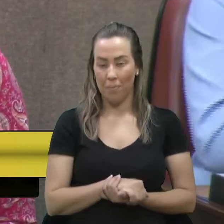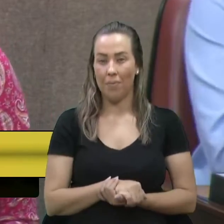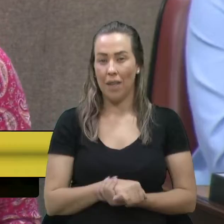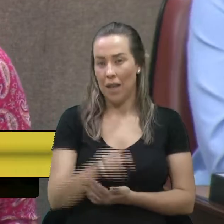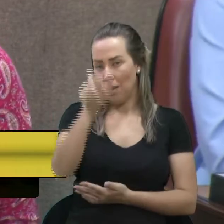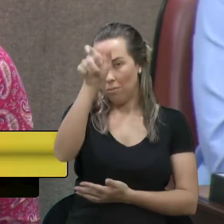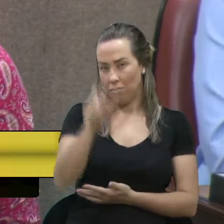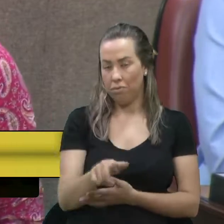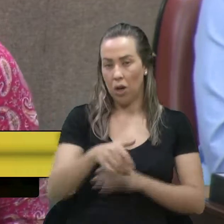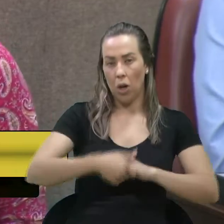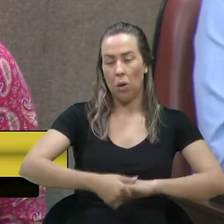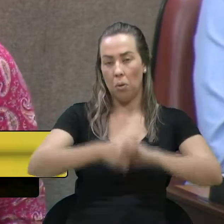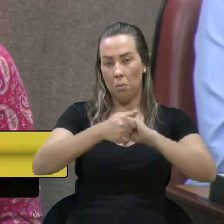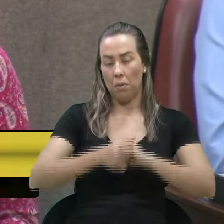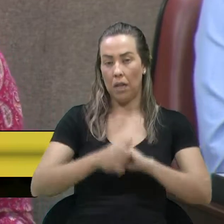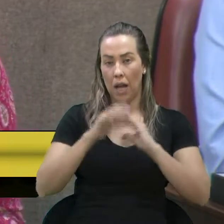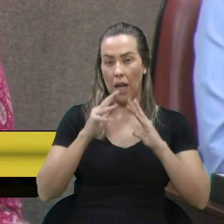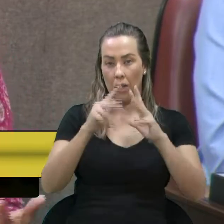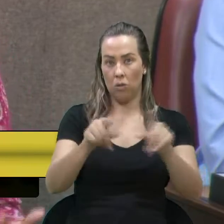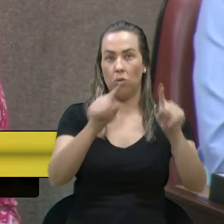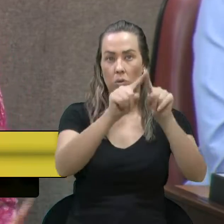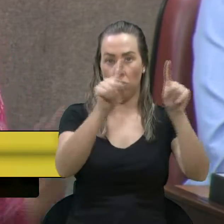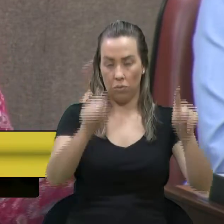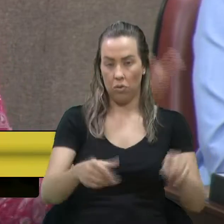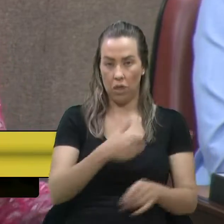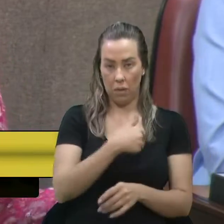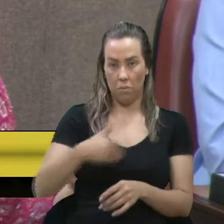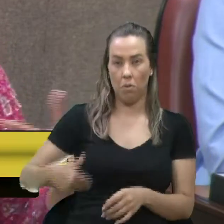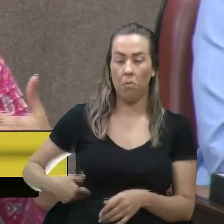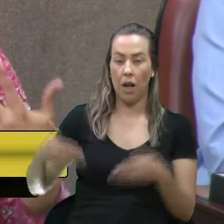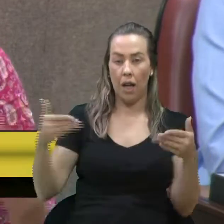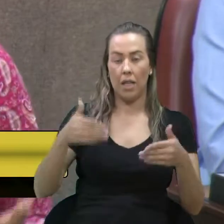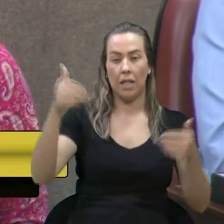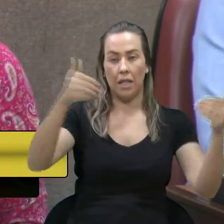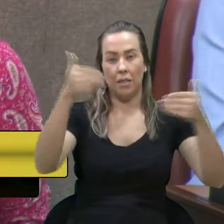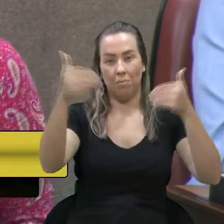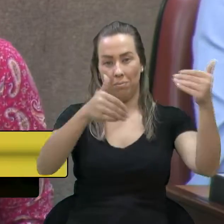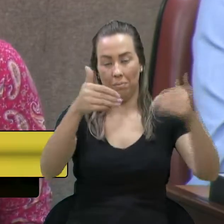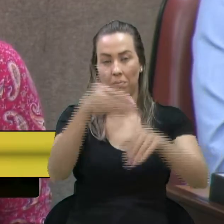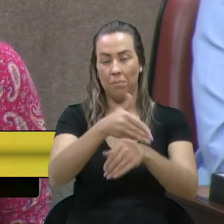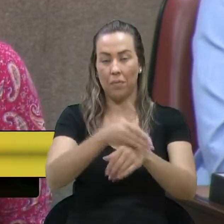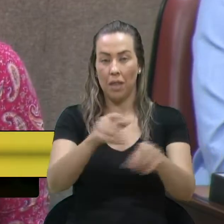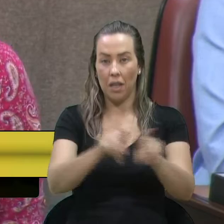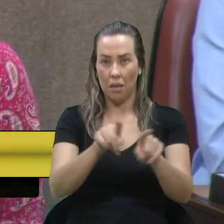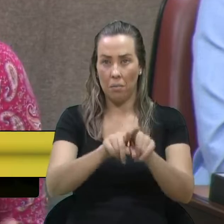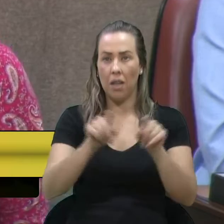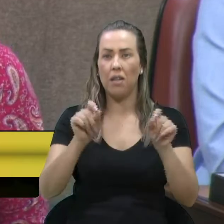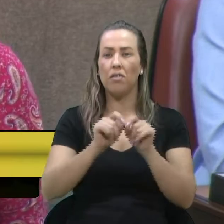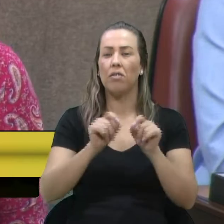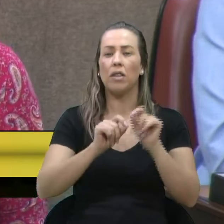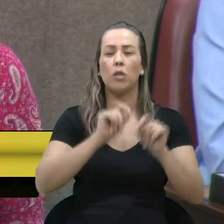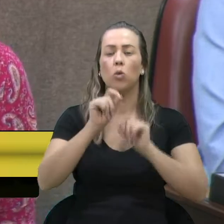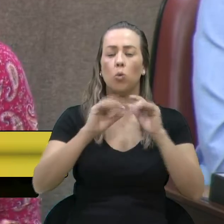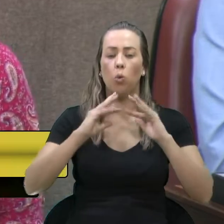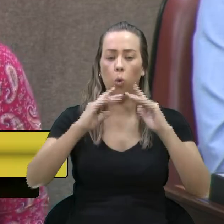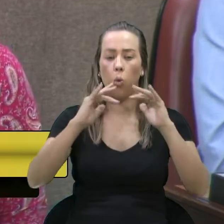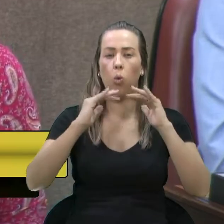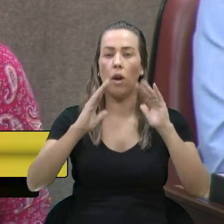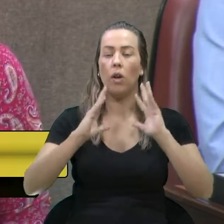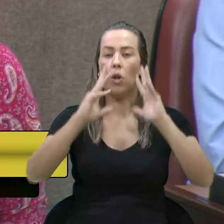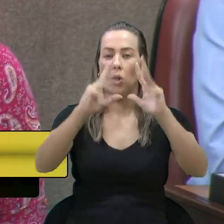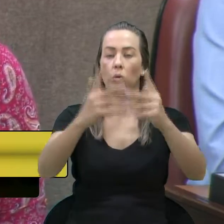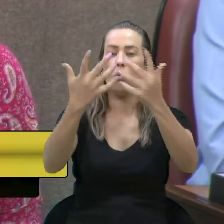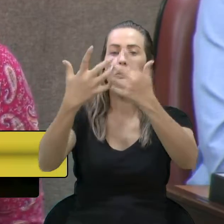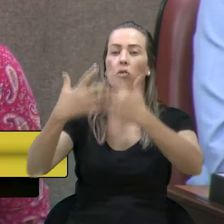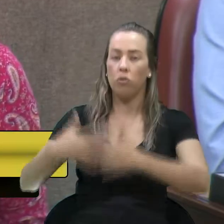dela cumprimentar todos os nossos servidores e servidoras que estão aqui presentes, mas também que fazem a máquina funcionar. Acho que a fala da